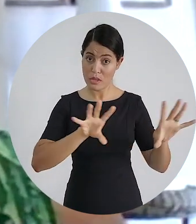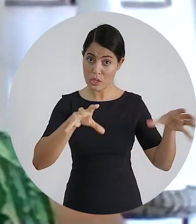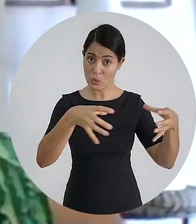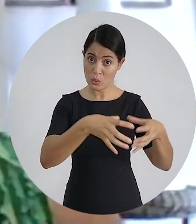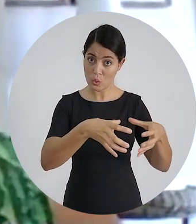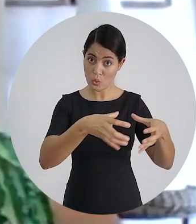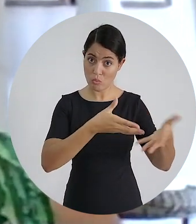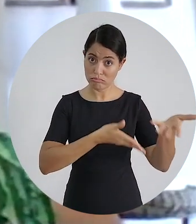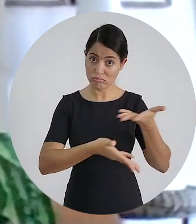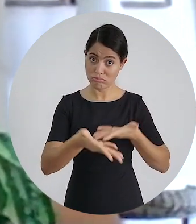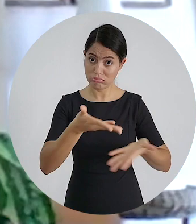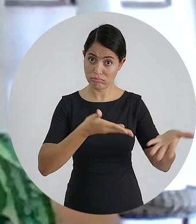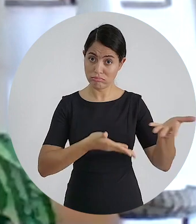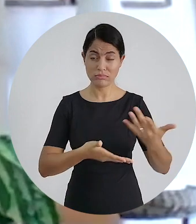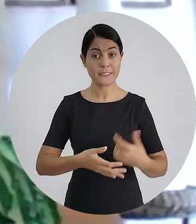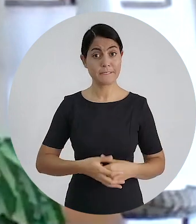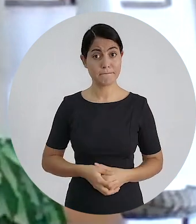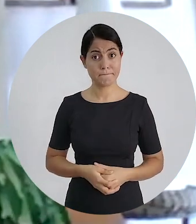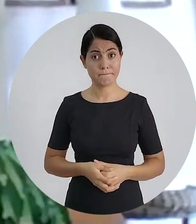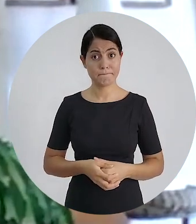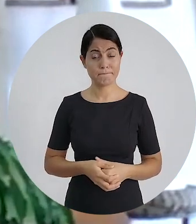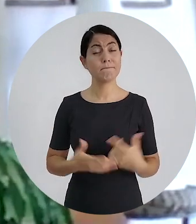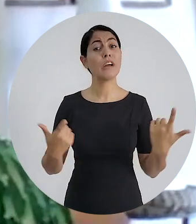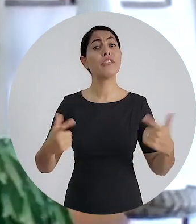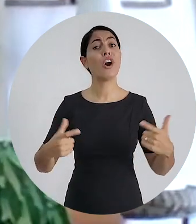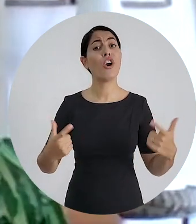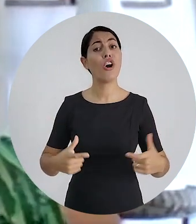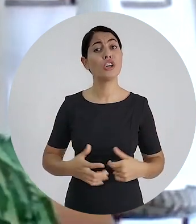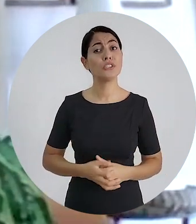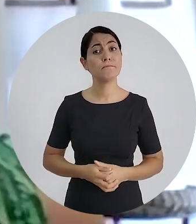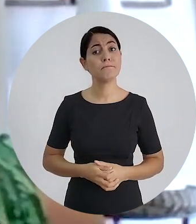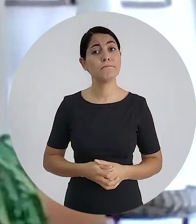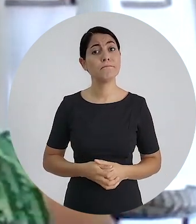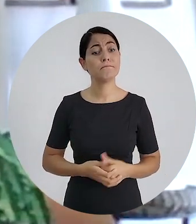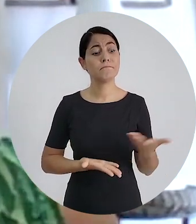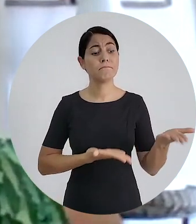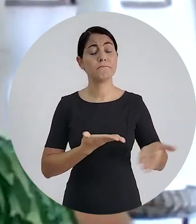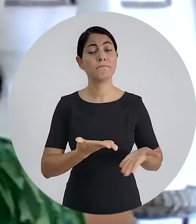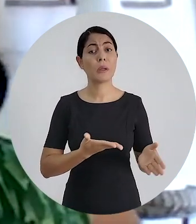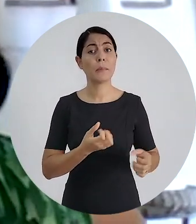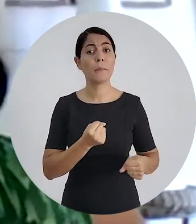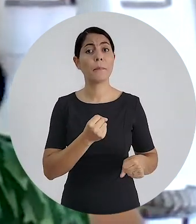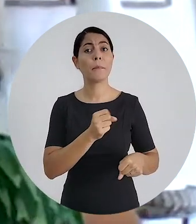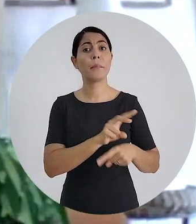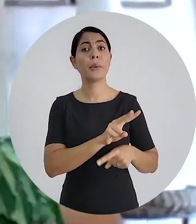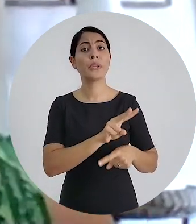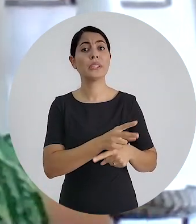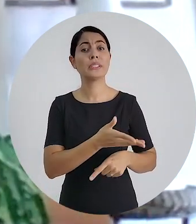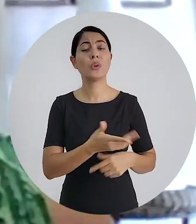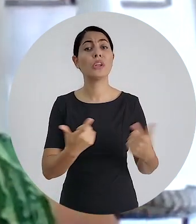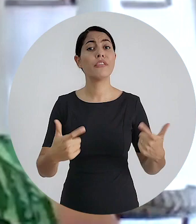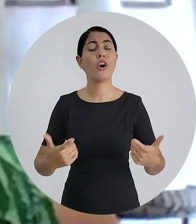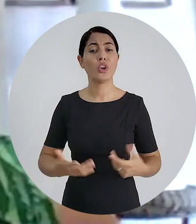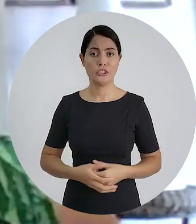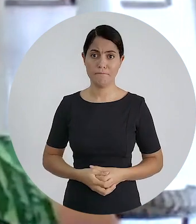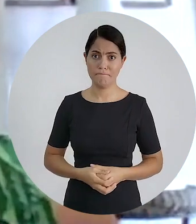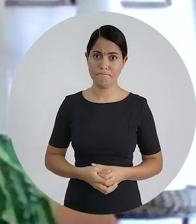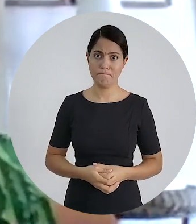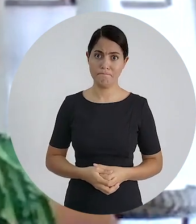E onde estavam esses atores, que nós chamamos de atores, que fazem parte da rede de